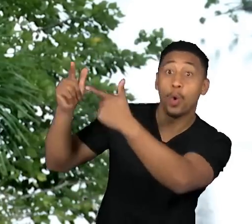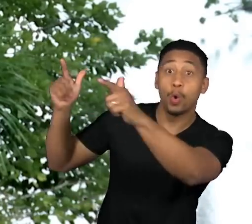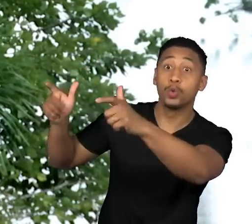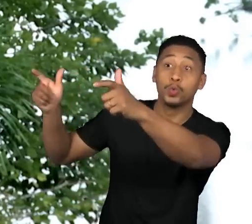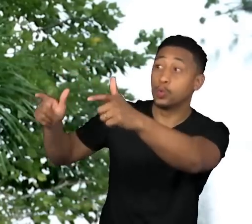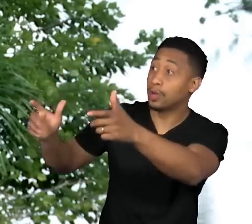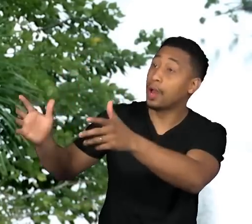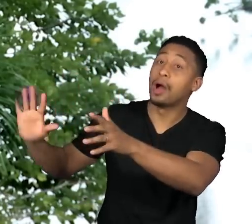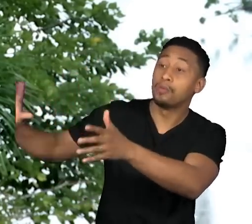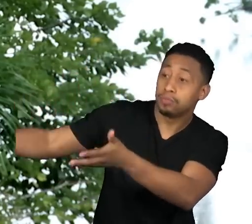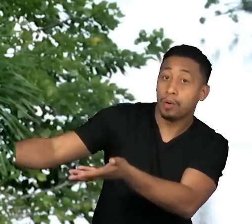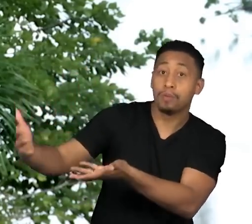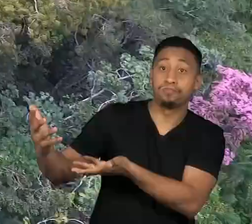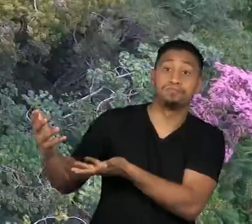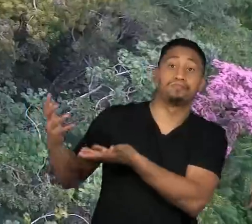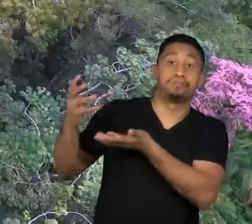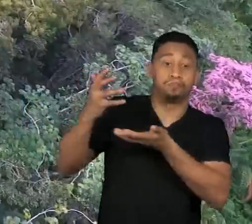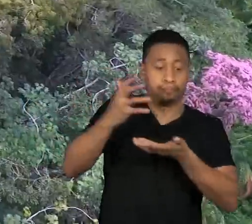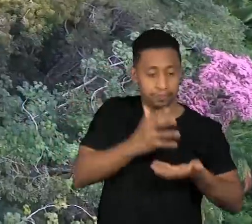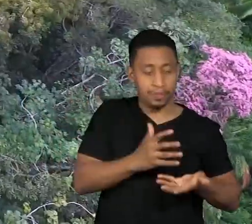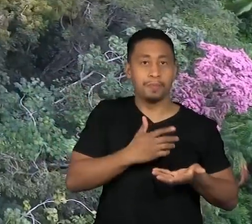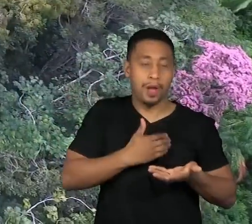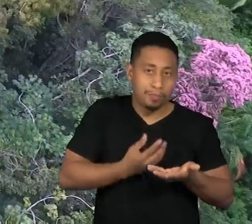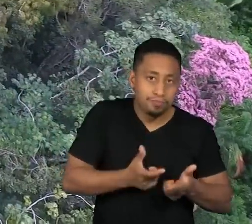enriquecer e diversificar cada vez mais.